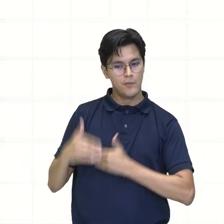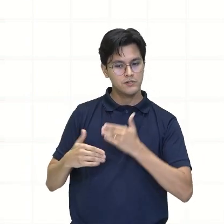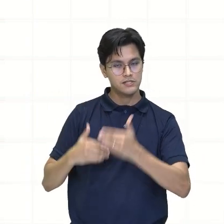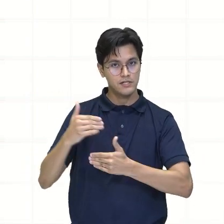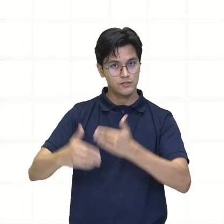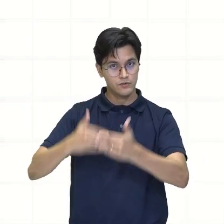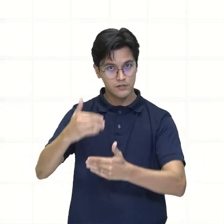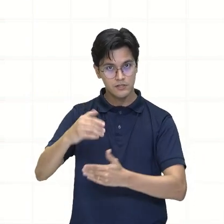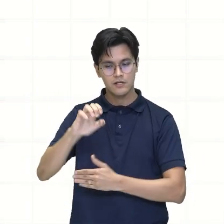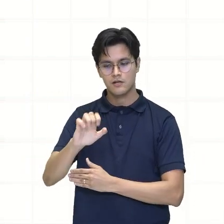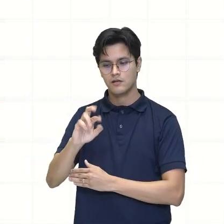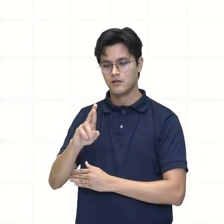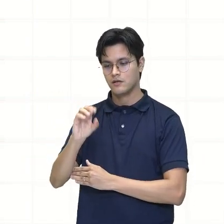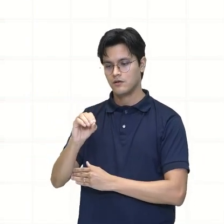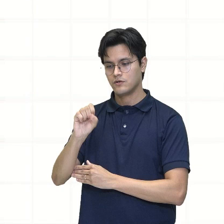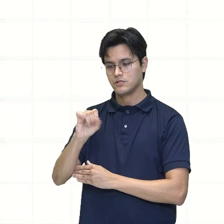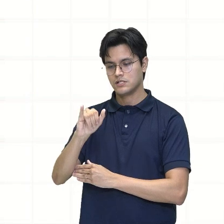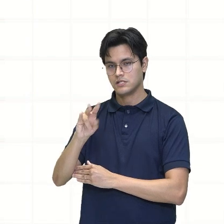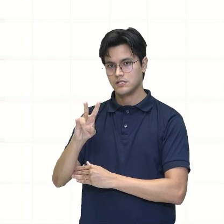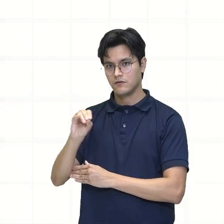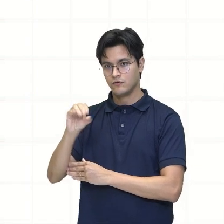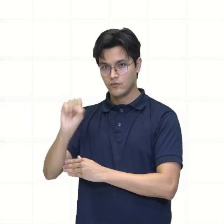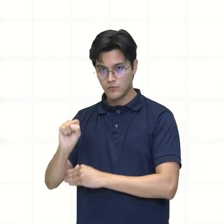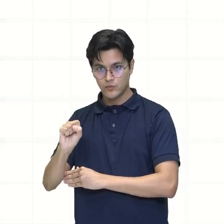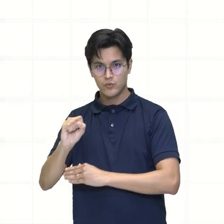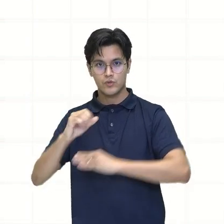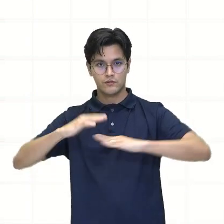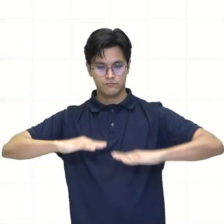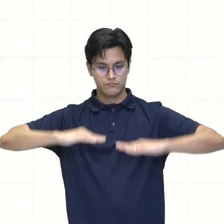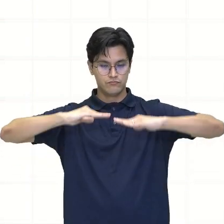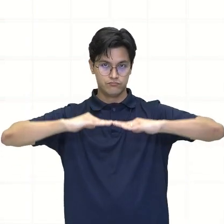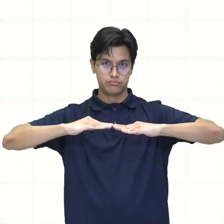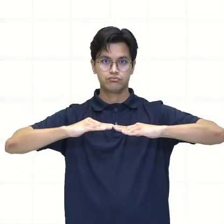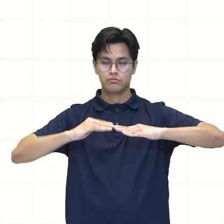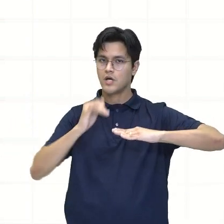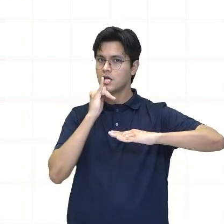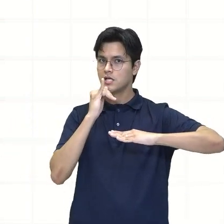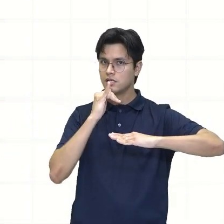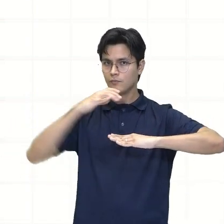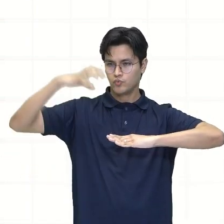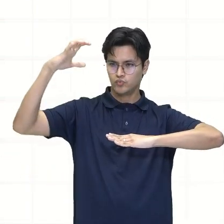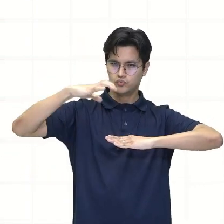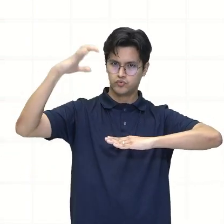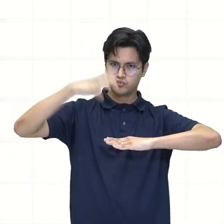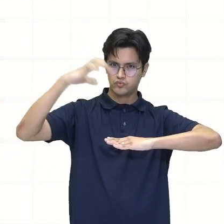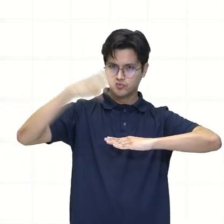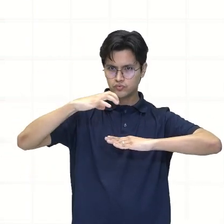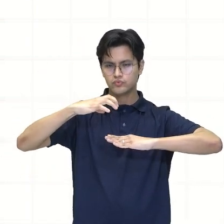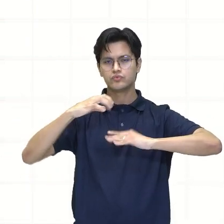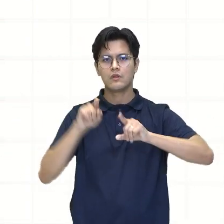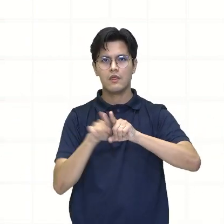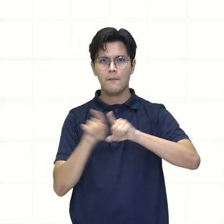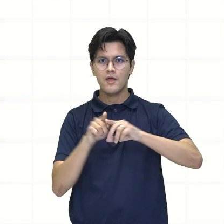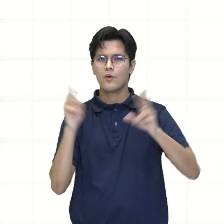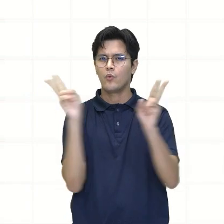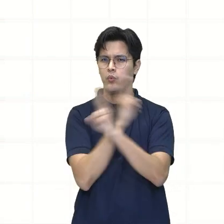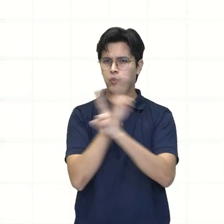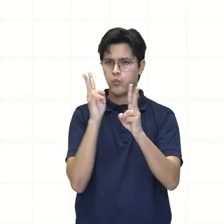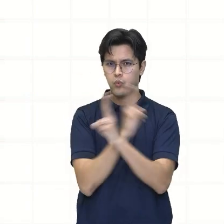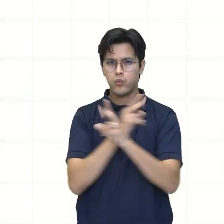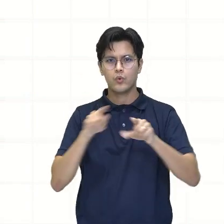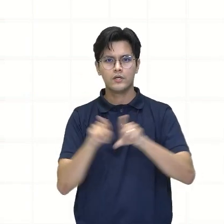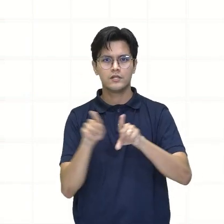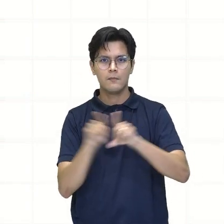bom? Então, eles agem por meio aqui da ação das chuvas, aqui do vento e